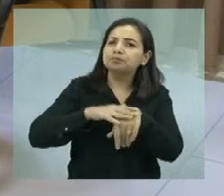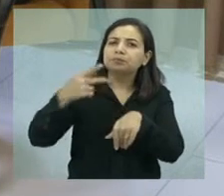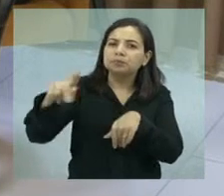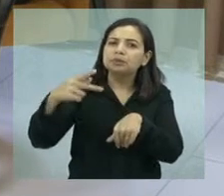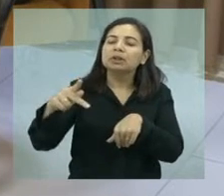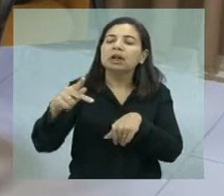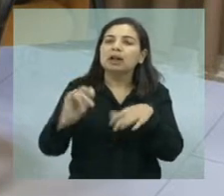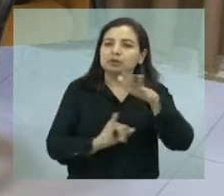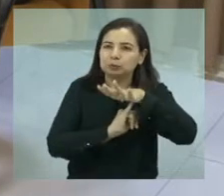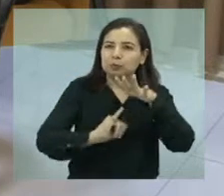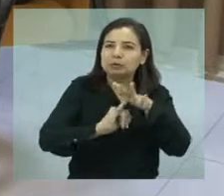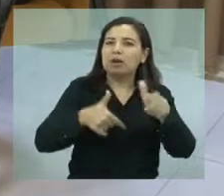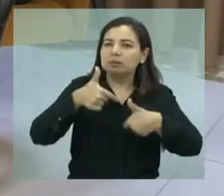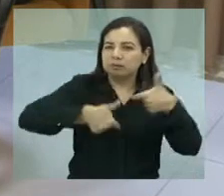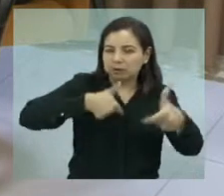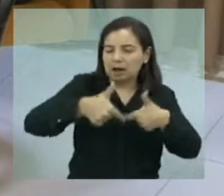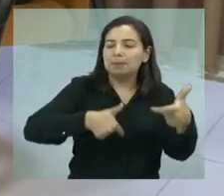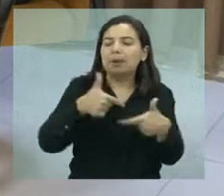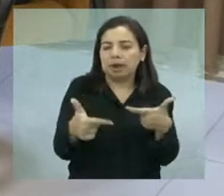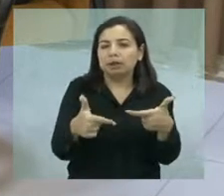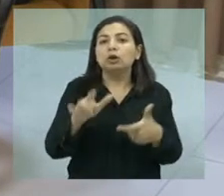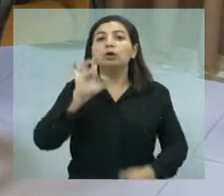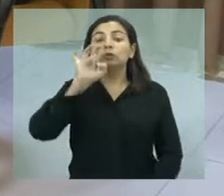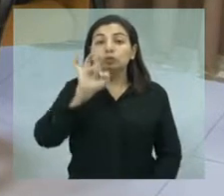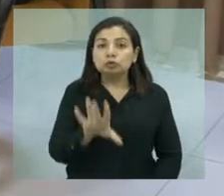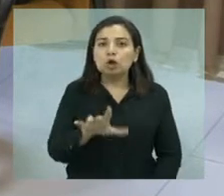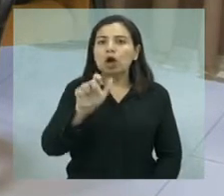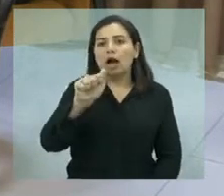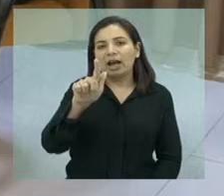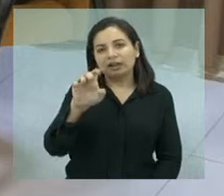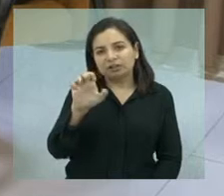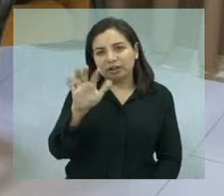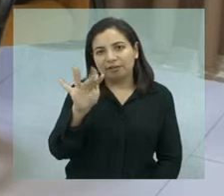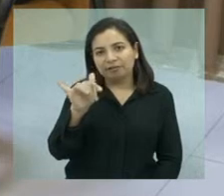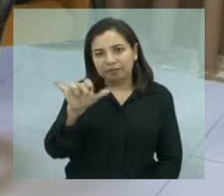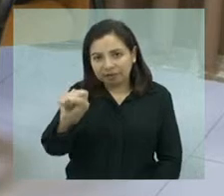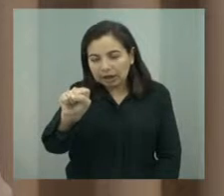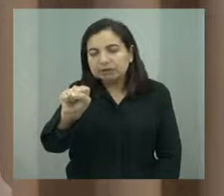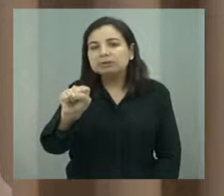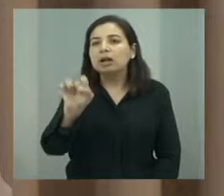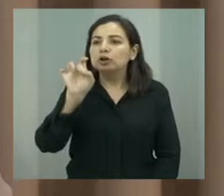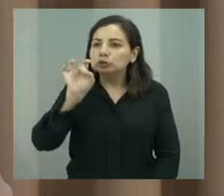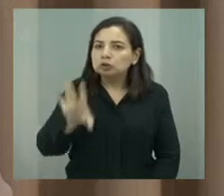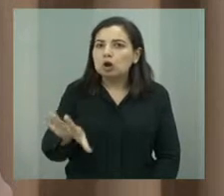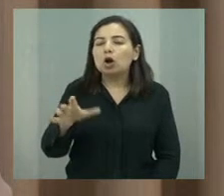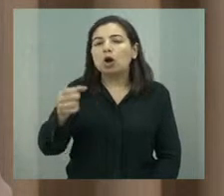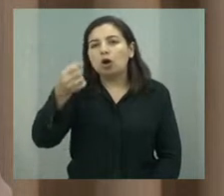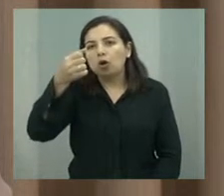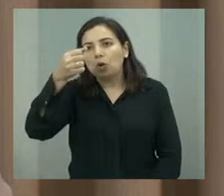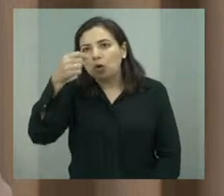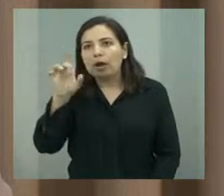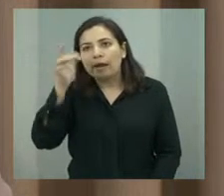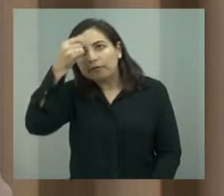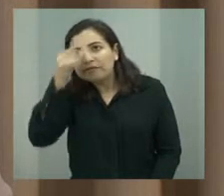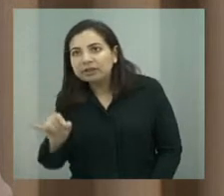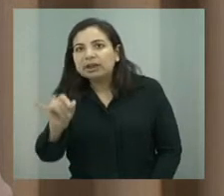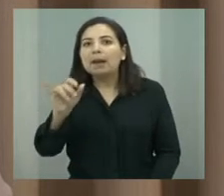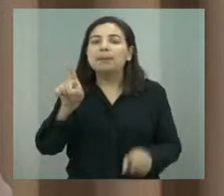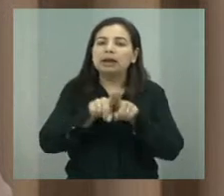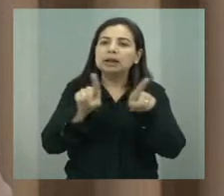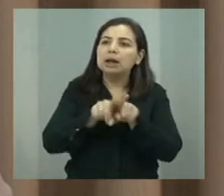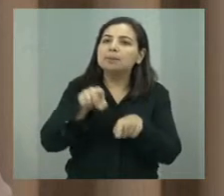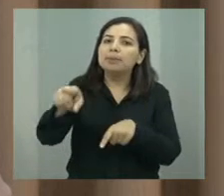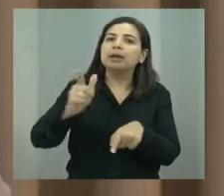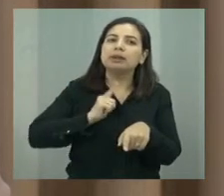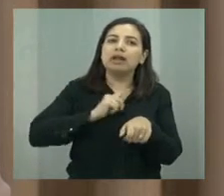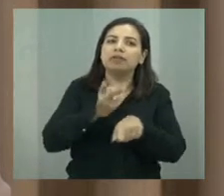eu falei, a gente não vem só nesse trabalho da GEFIS, no caso, só de combater, mas também de orientar, de fiscalizar. Vamos